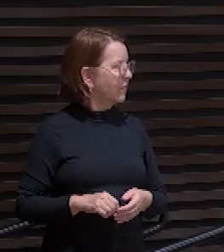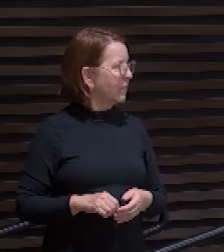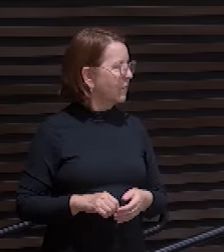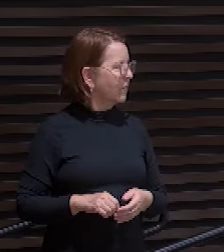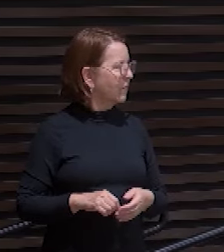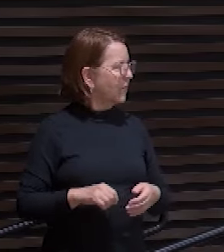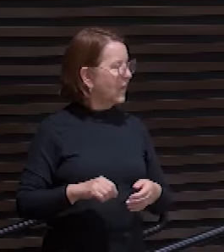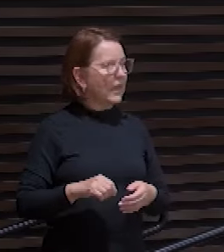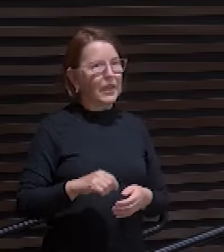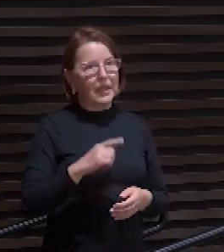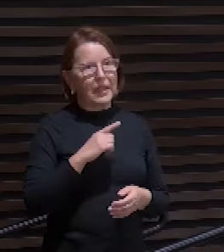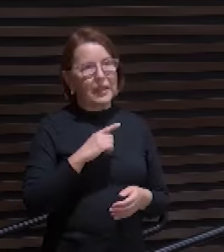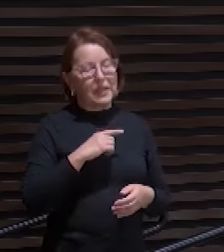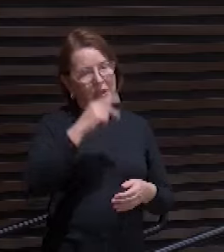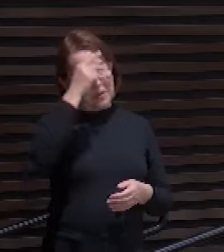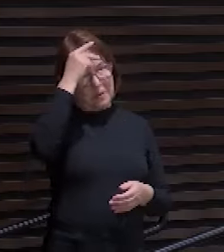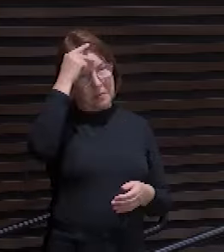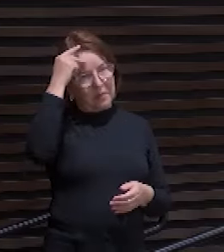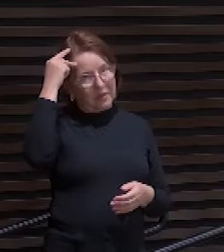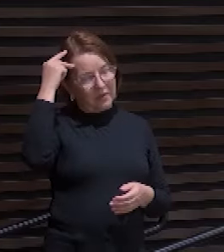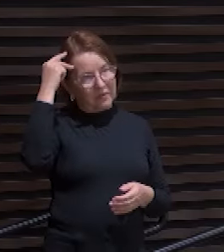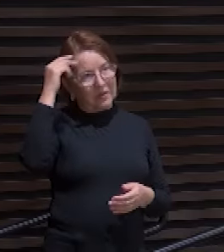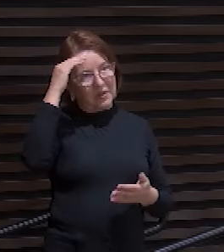Muito. Muito.